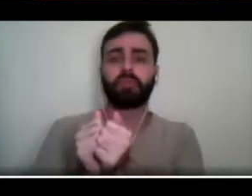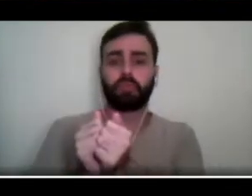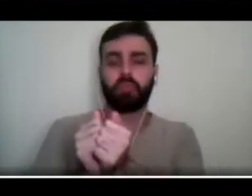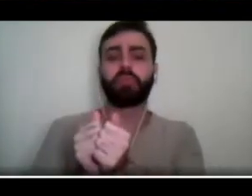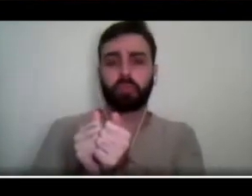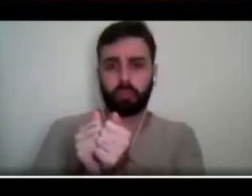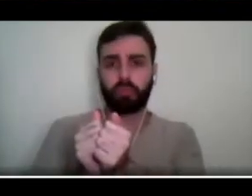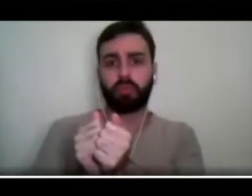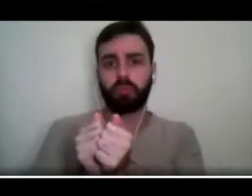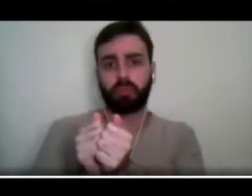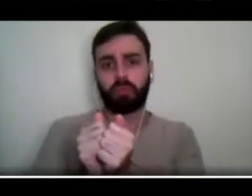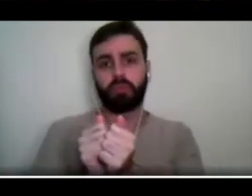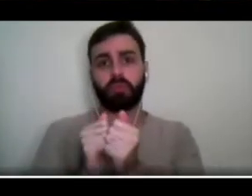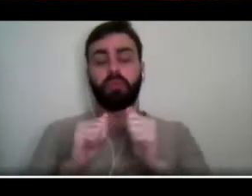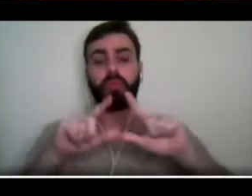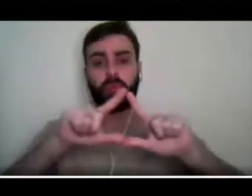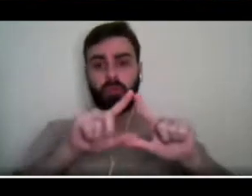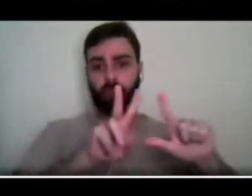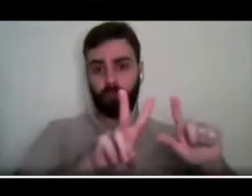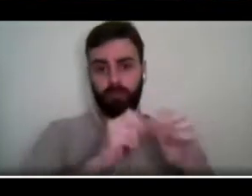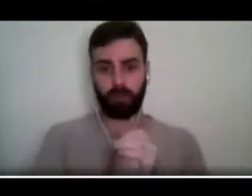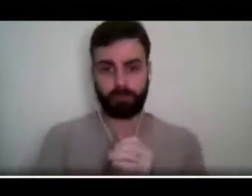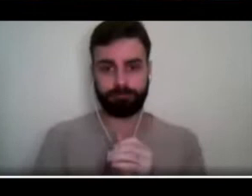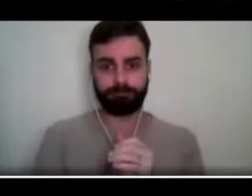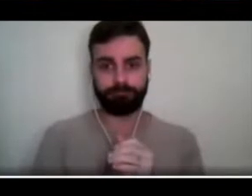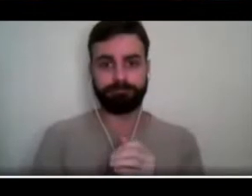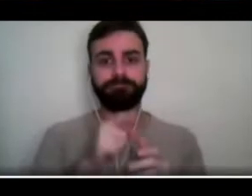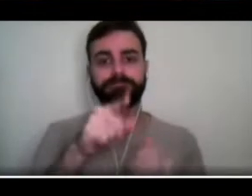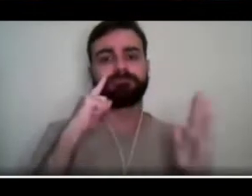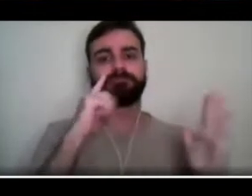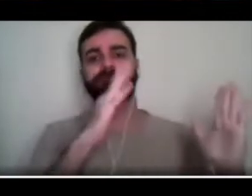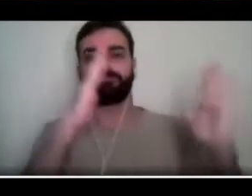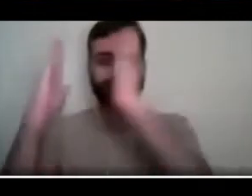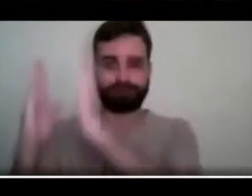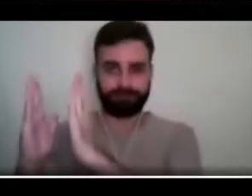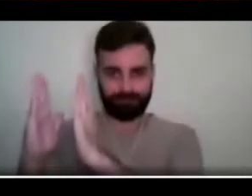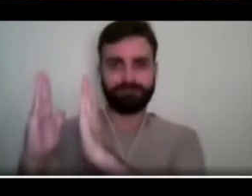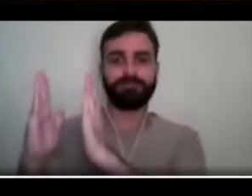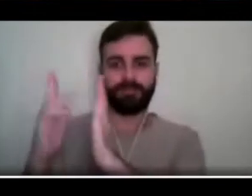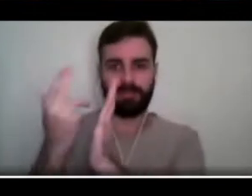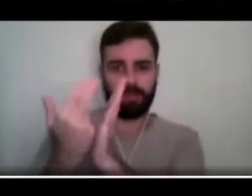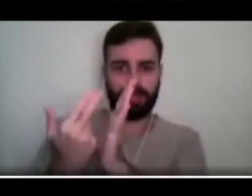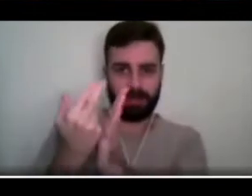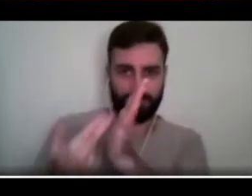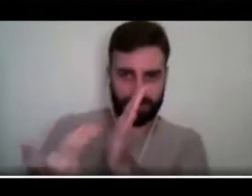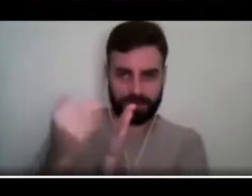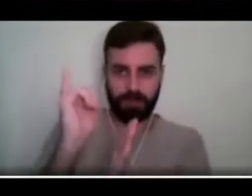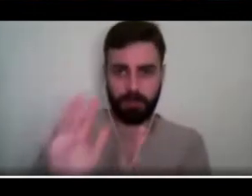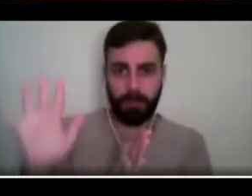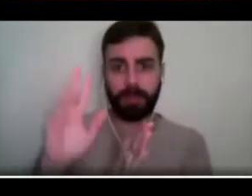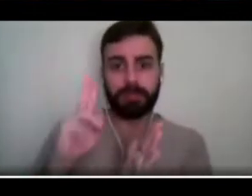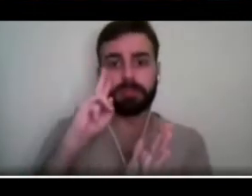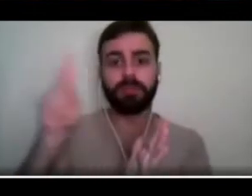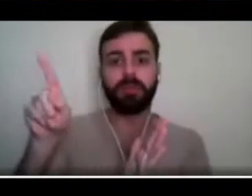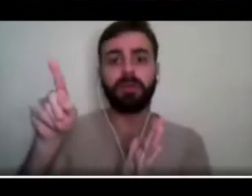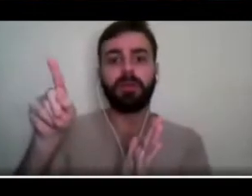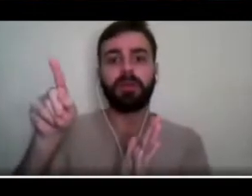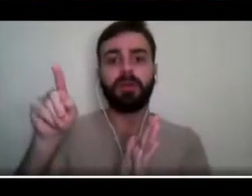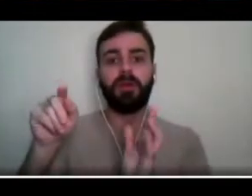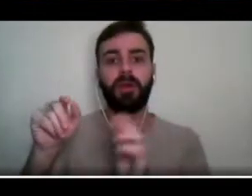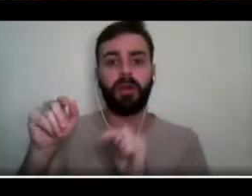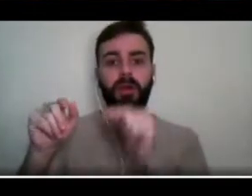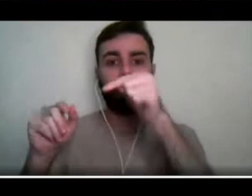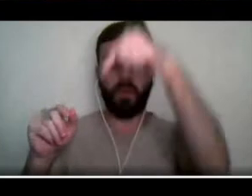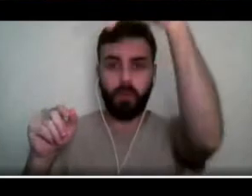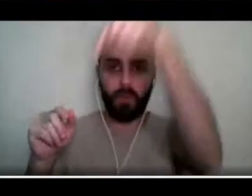de variação de velocidade, que é o que mostra nessa figura aqui, né? O ΔV, ele está apontando para dentro